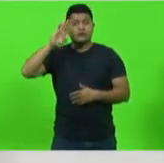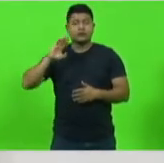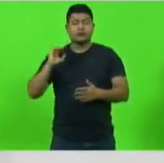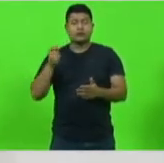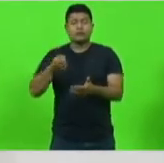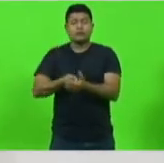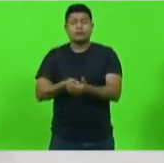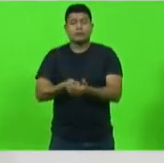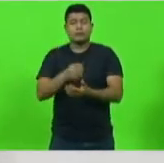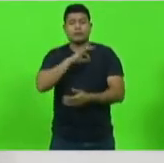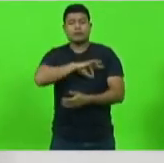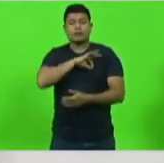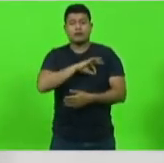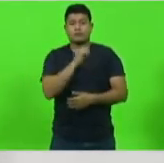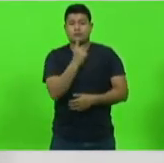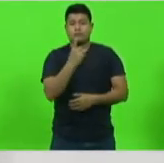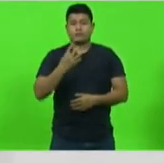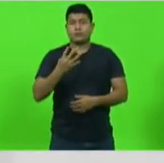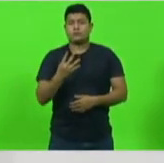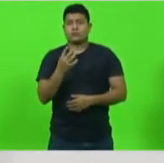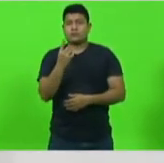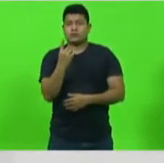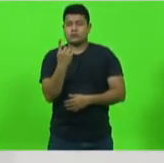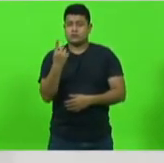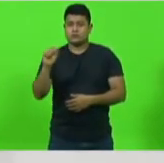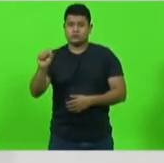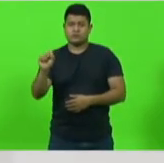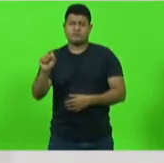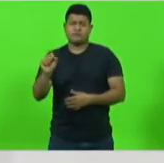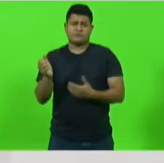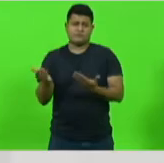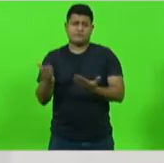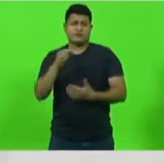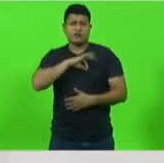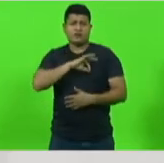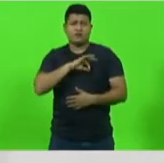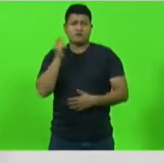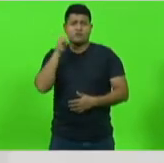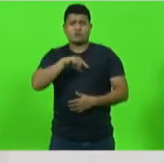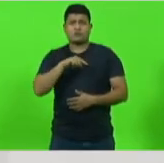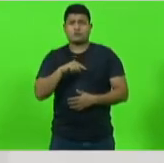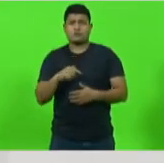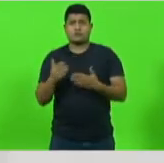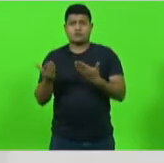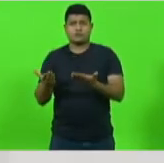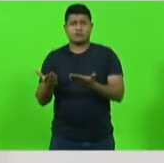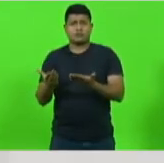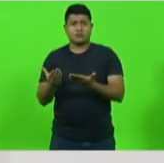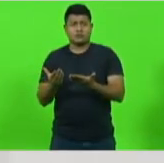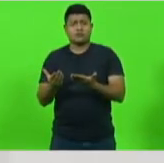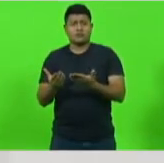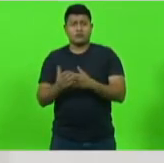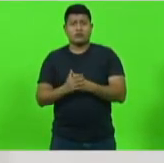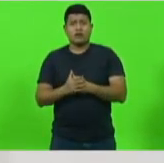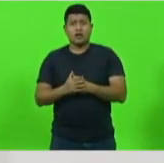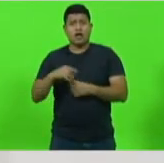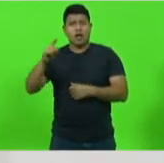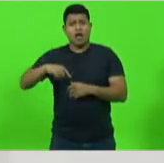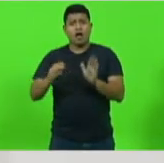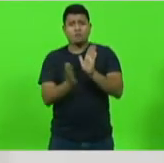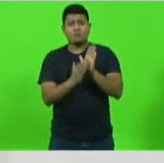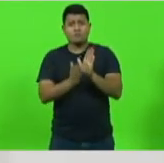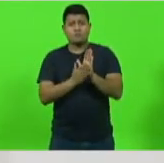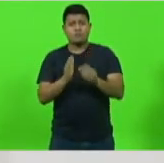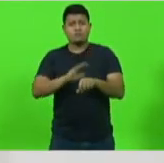aumento. Coronel vai ganhar R$ 5.659 e o praça R$ 1.418. Essa é a proposta do